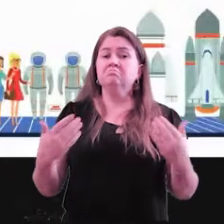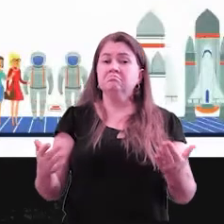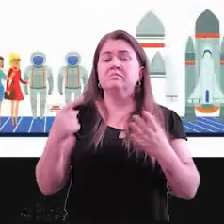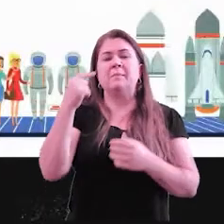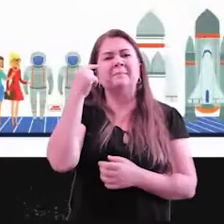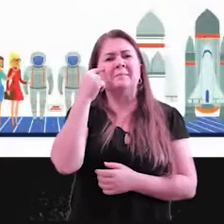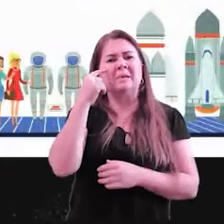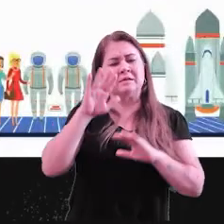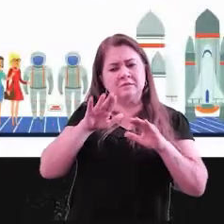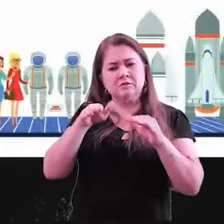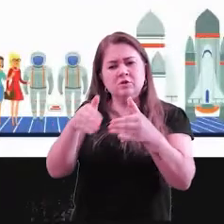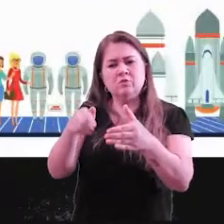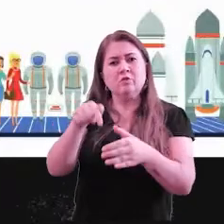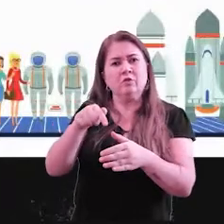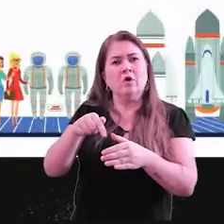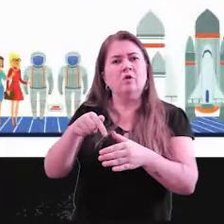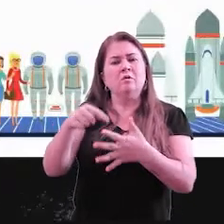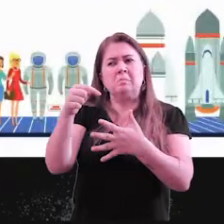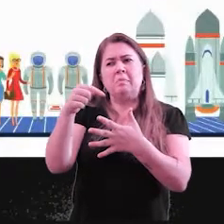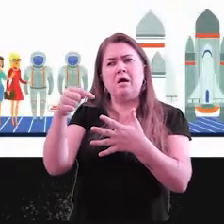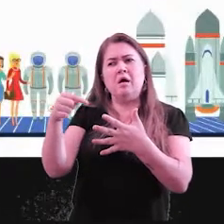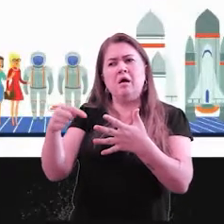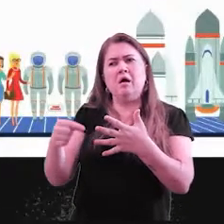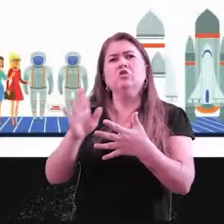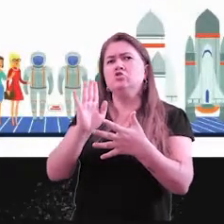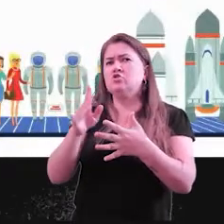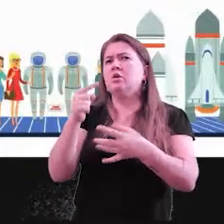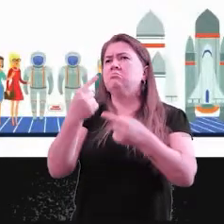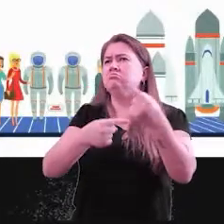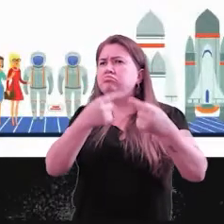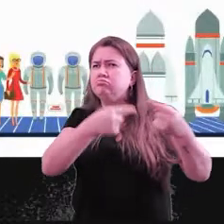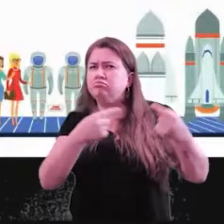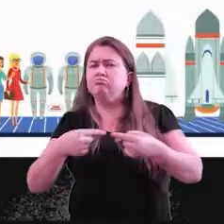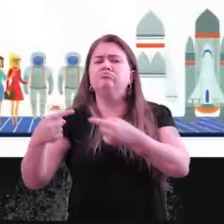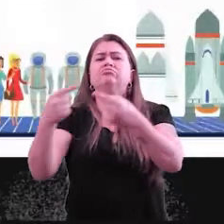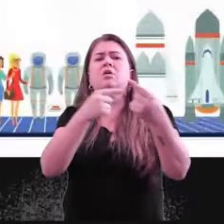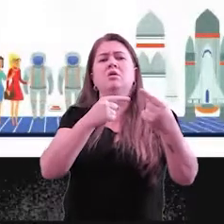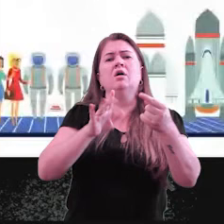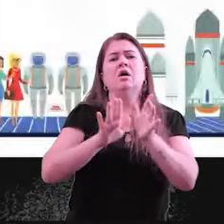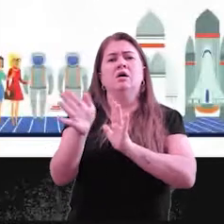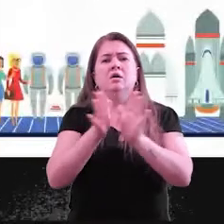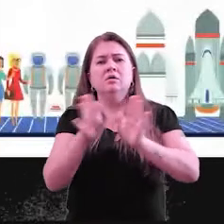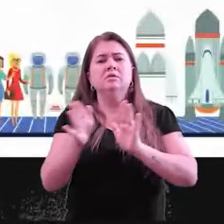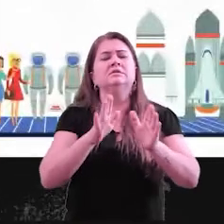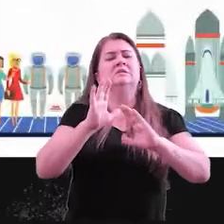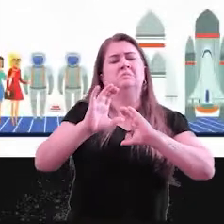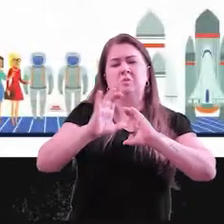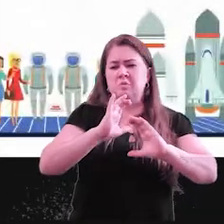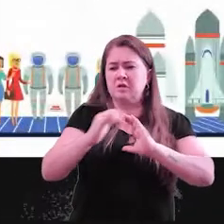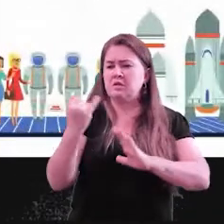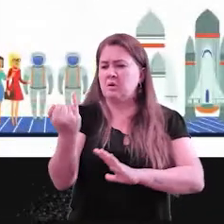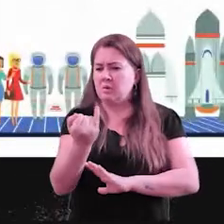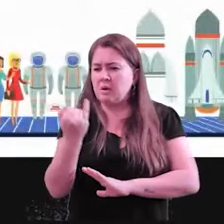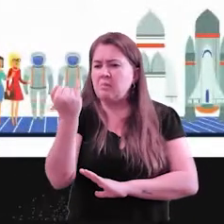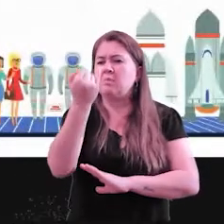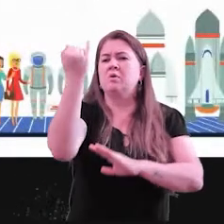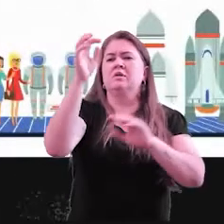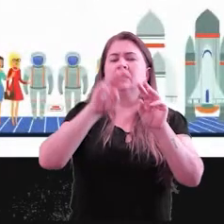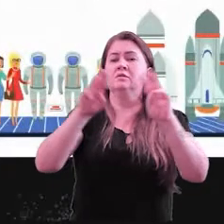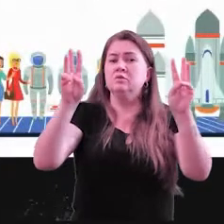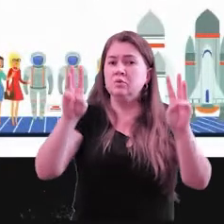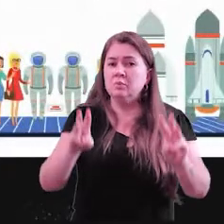à acessibilidade comunicacional, da importância do museu ser pensado e